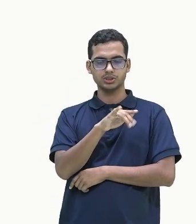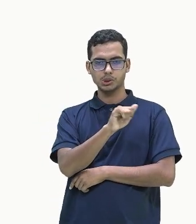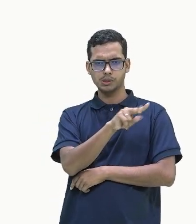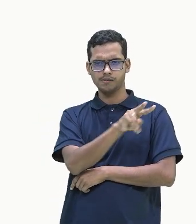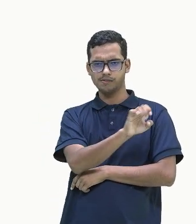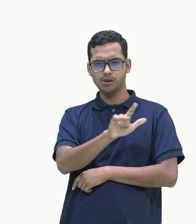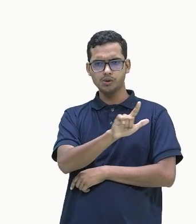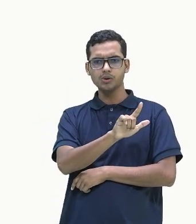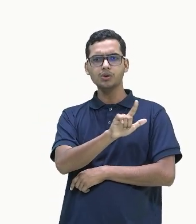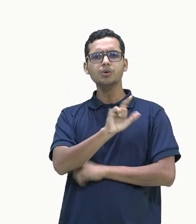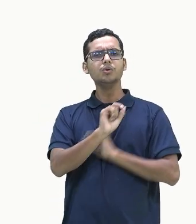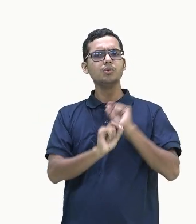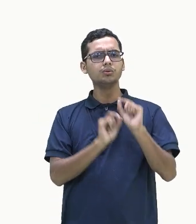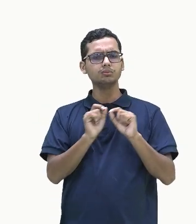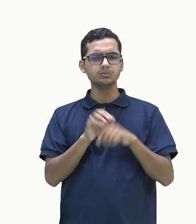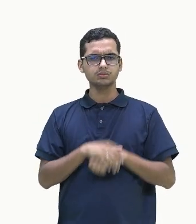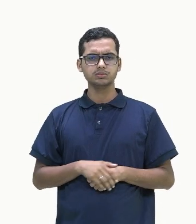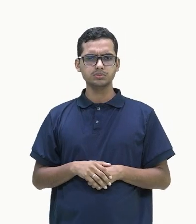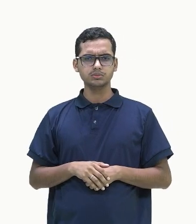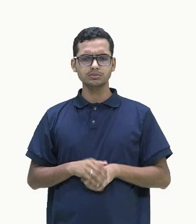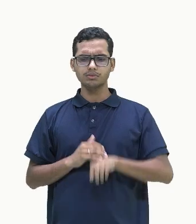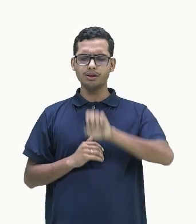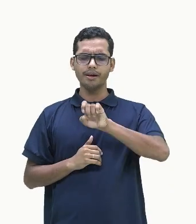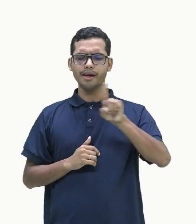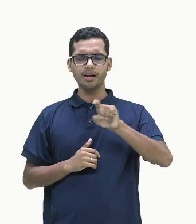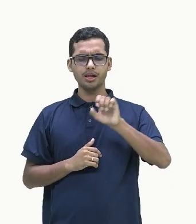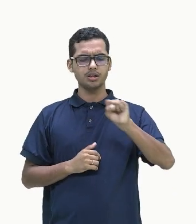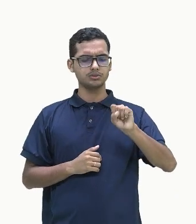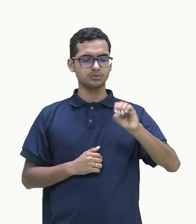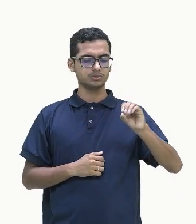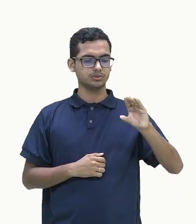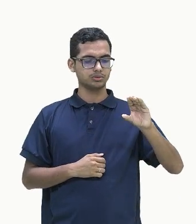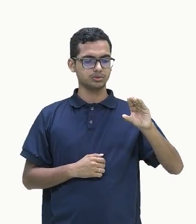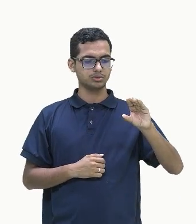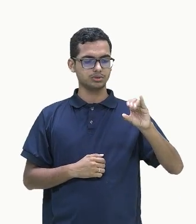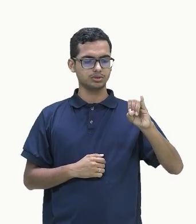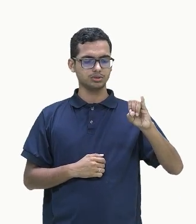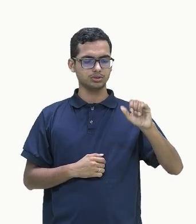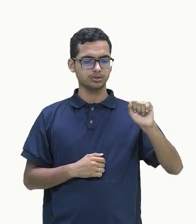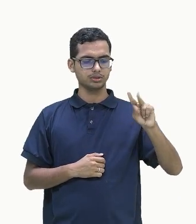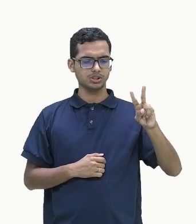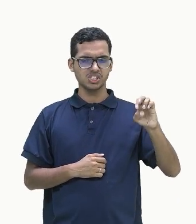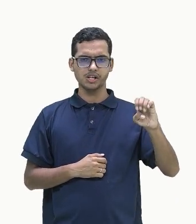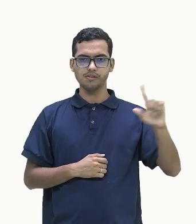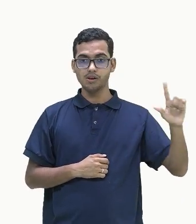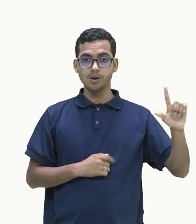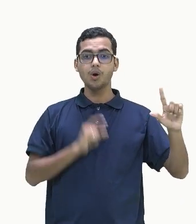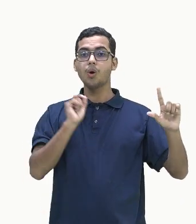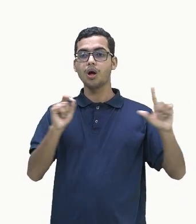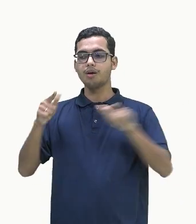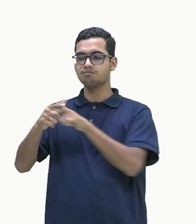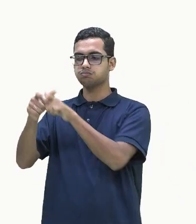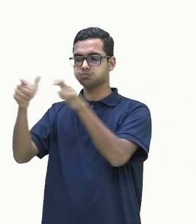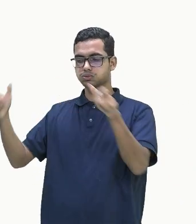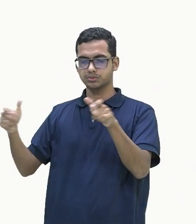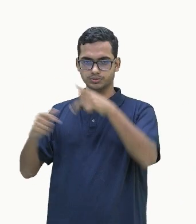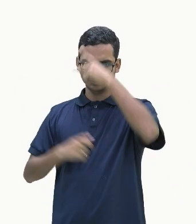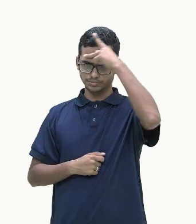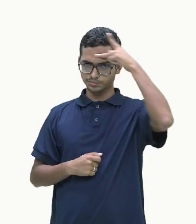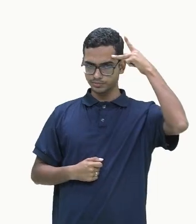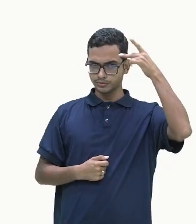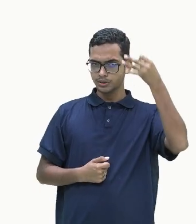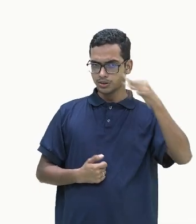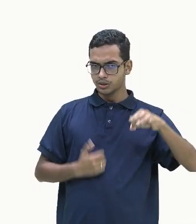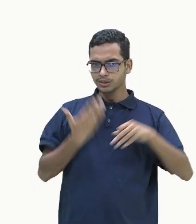o sujeito. Quem é que é sociável? Ora, a maioria das pessoas. Então, essa palavrinha aqui é o que eu